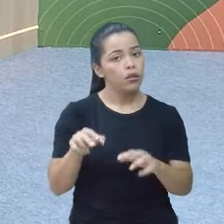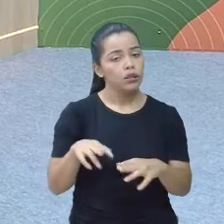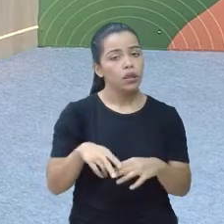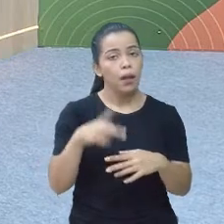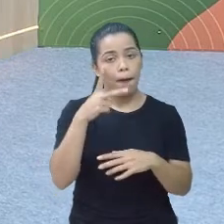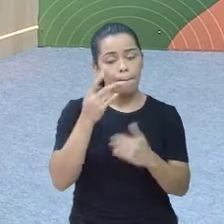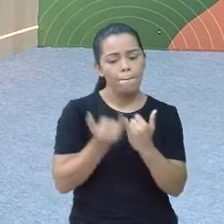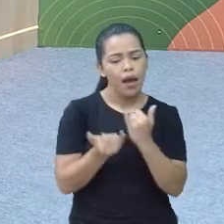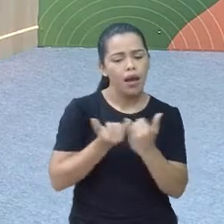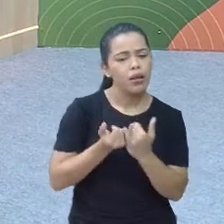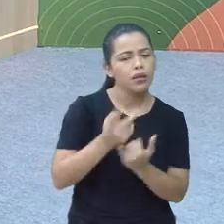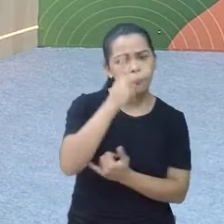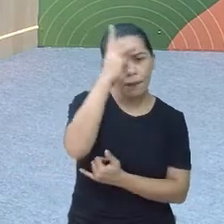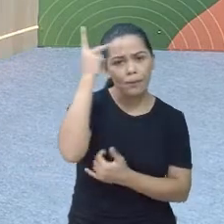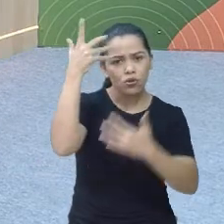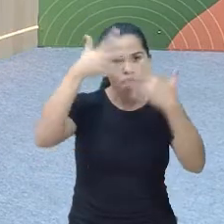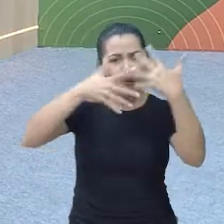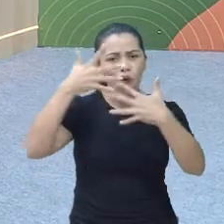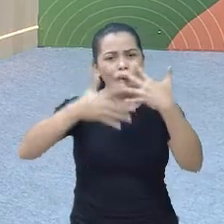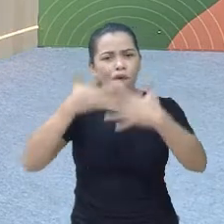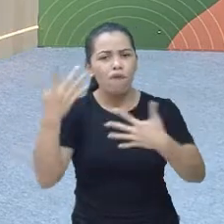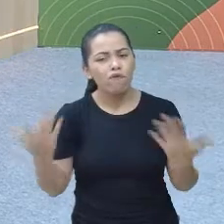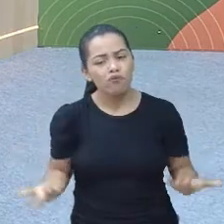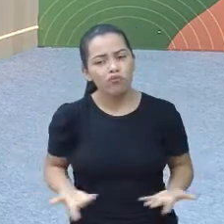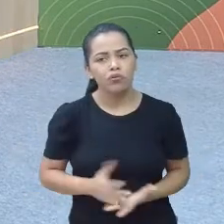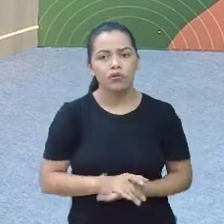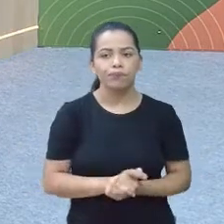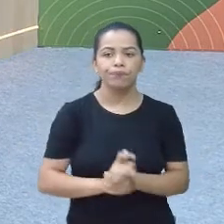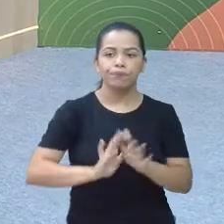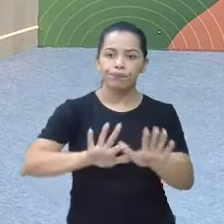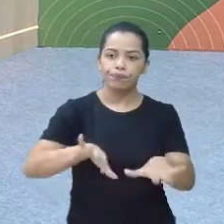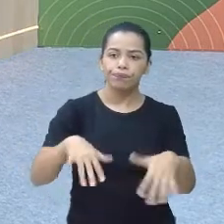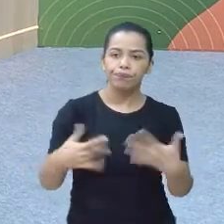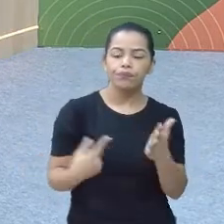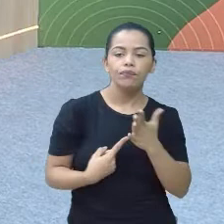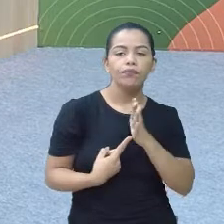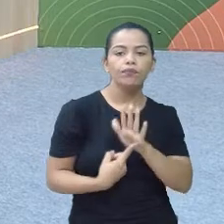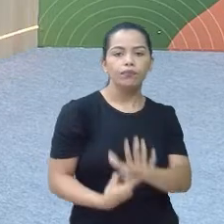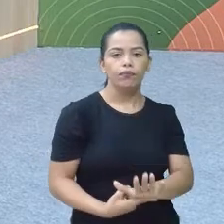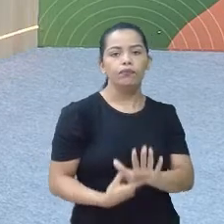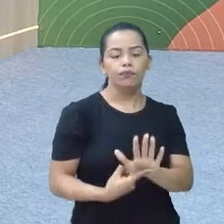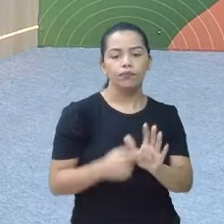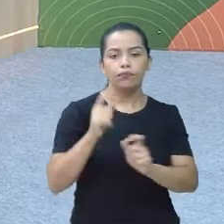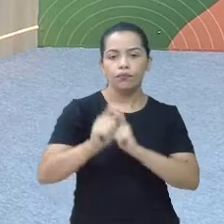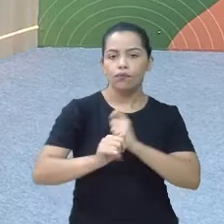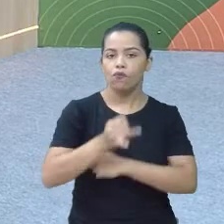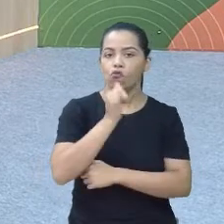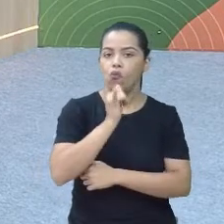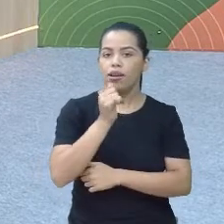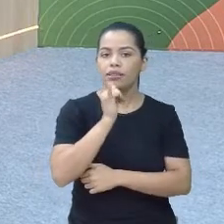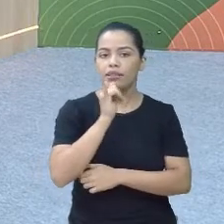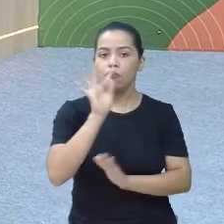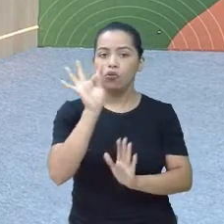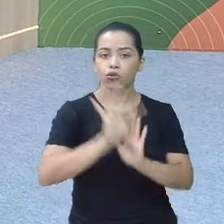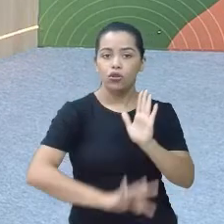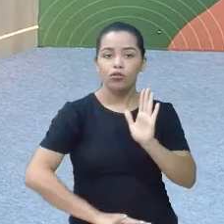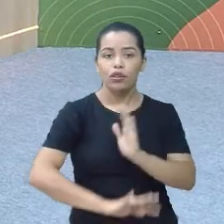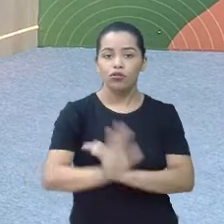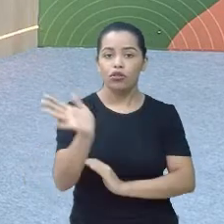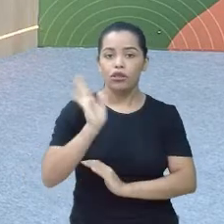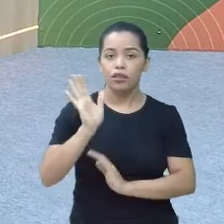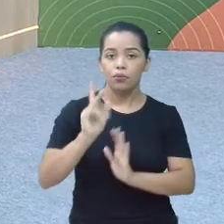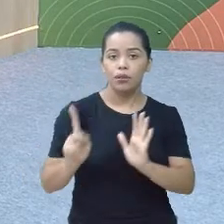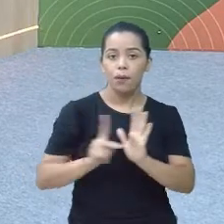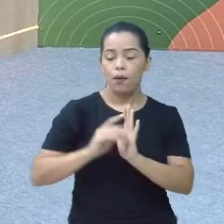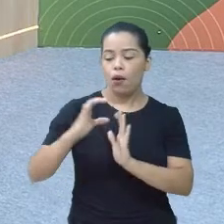eu trouxe aqui um exemplo de uma confusão que ela é premeditada, que é um texto chamado Despedida, de